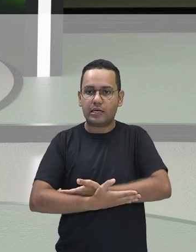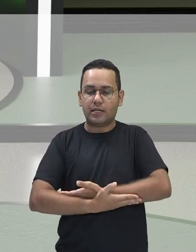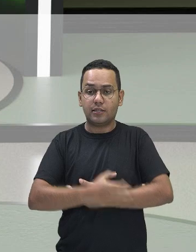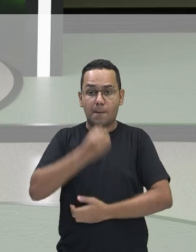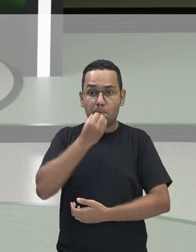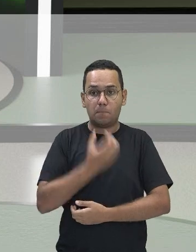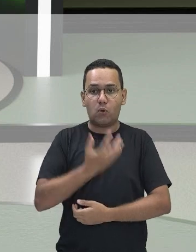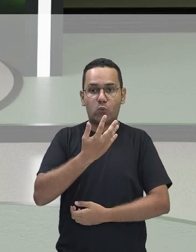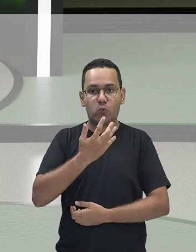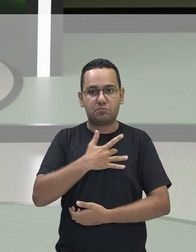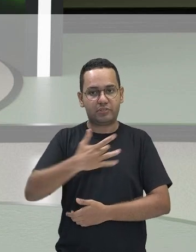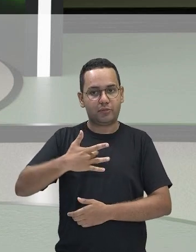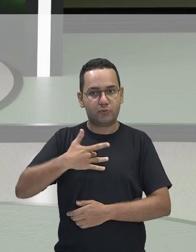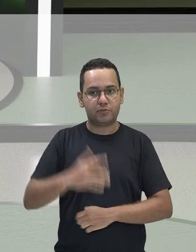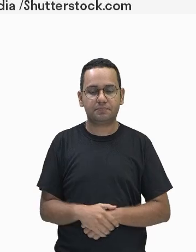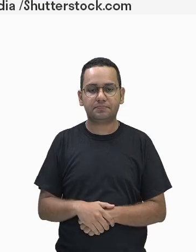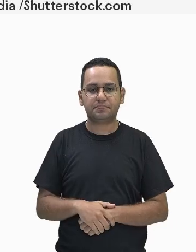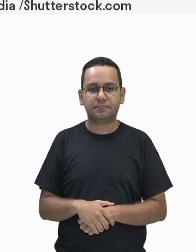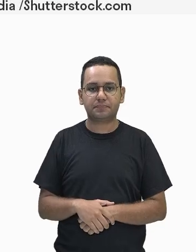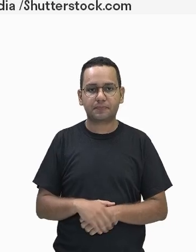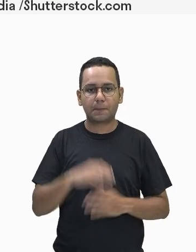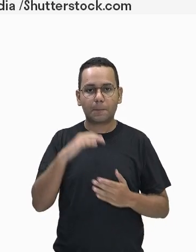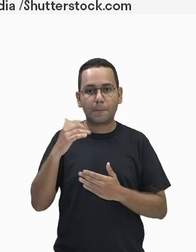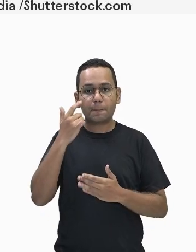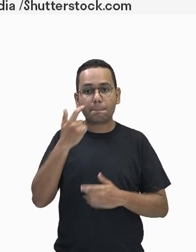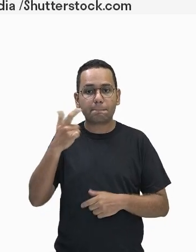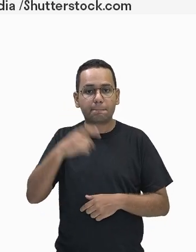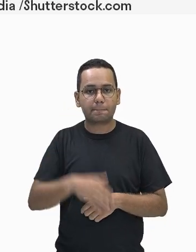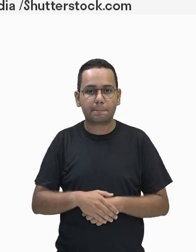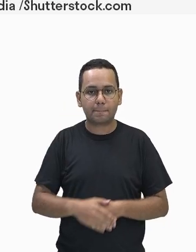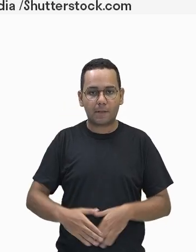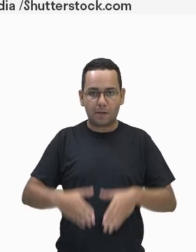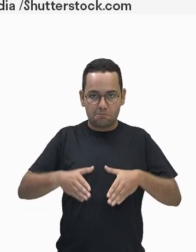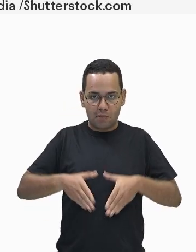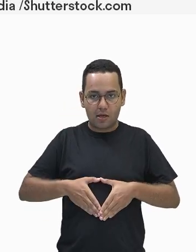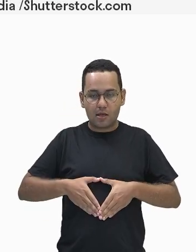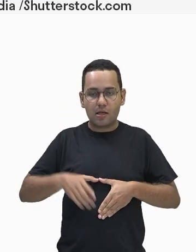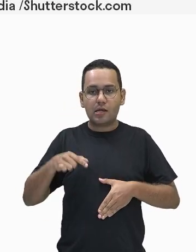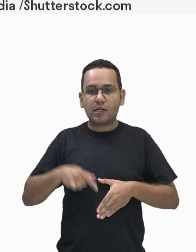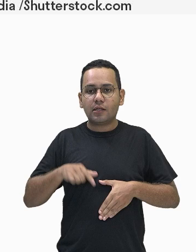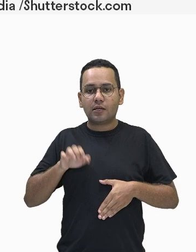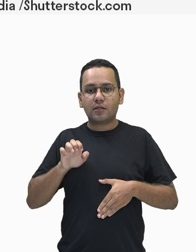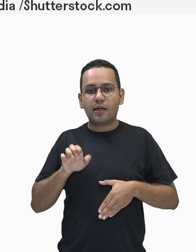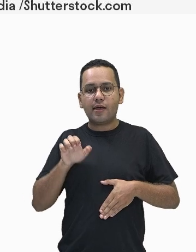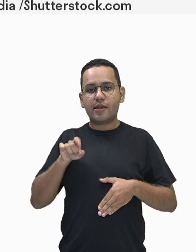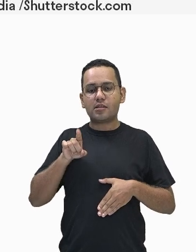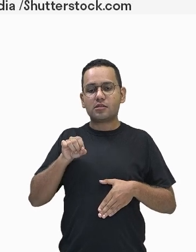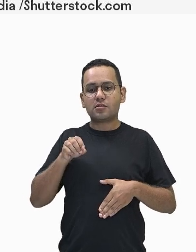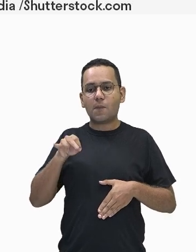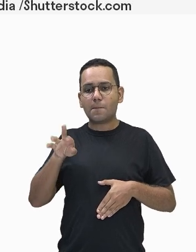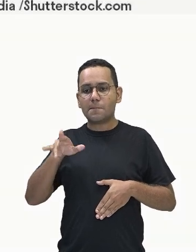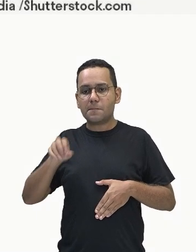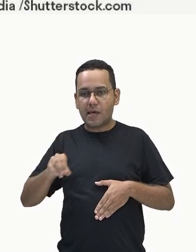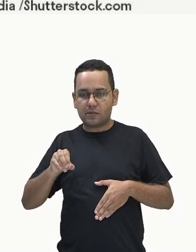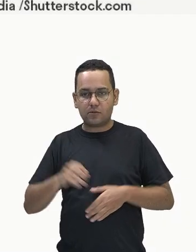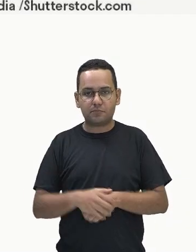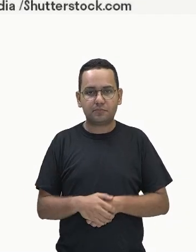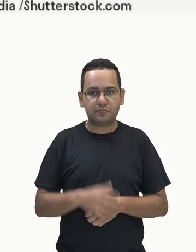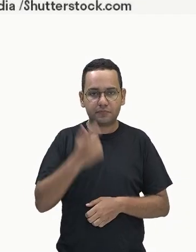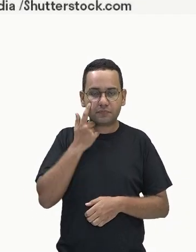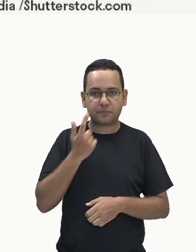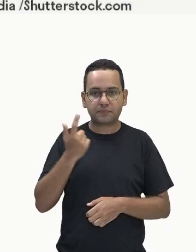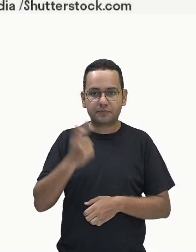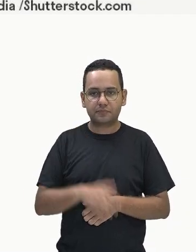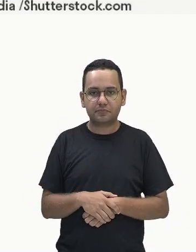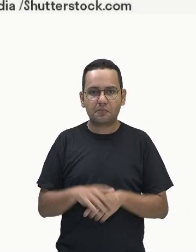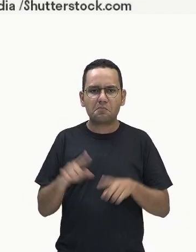saudável. O útero ele é revertido por um endométrio. Deixa eu destacar essa palavra para vocês, né? Sempre